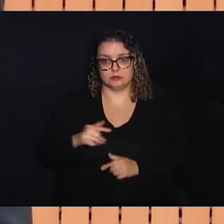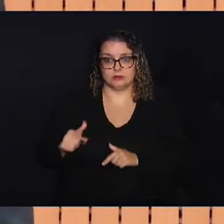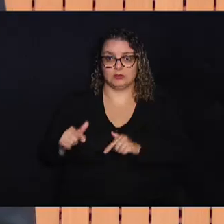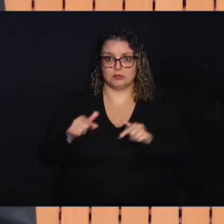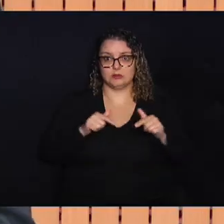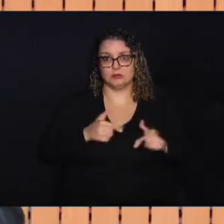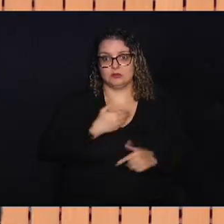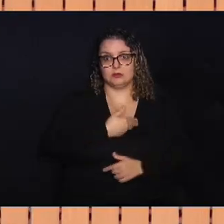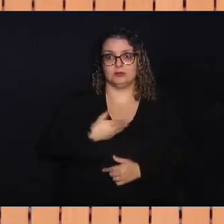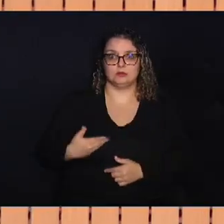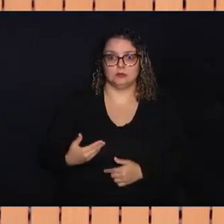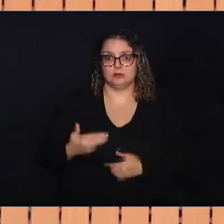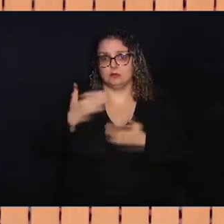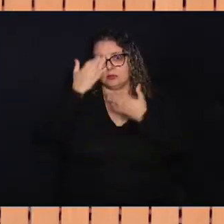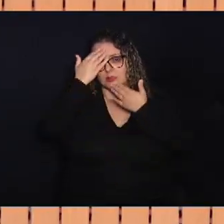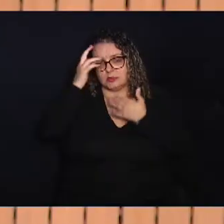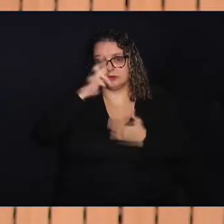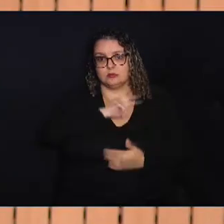Muito obrigado, senhor presidente.